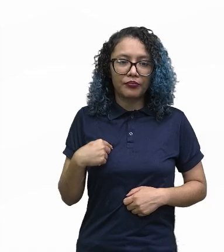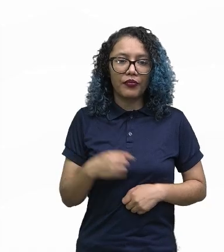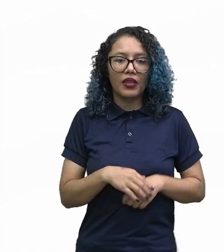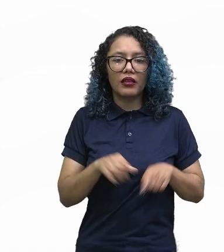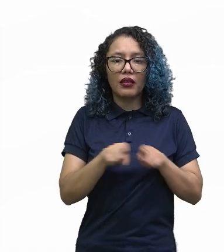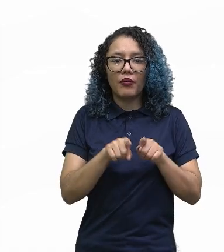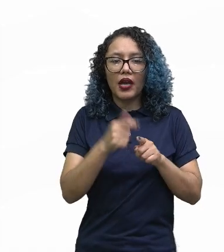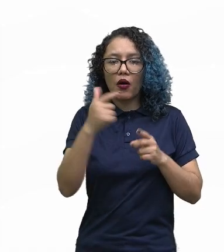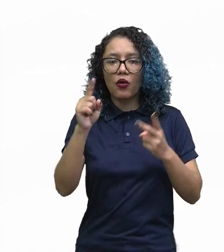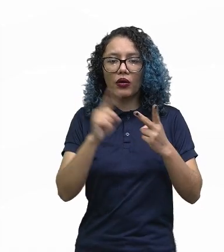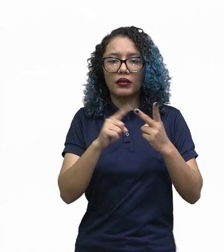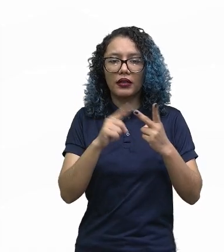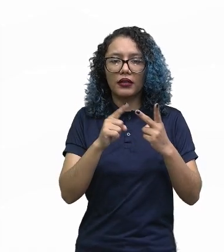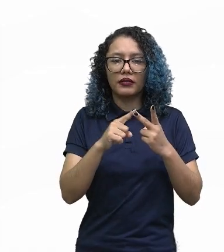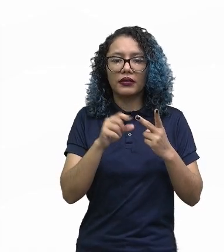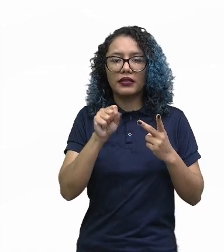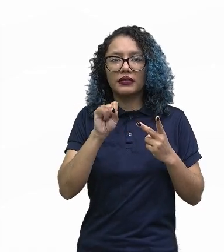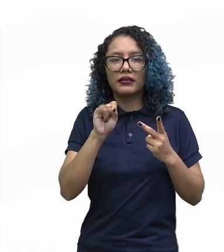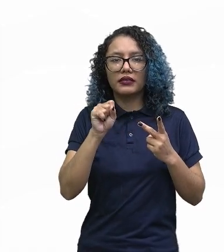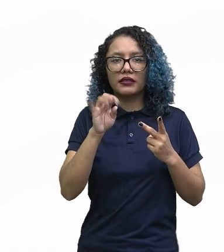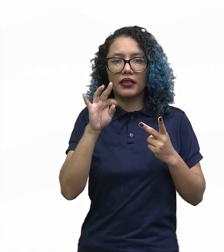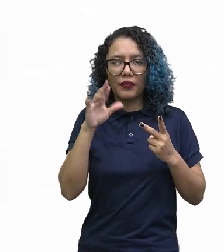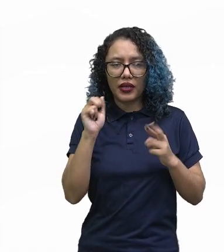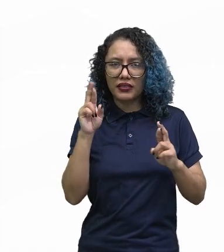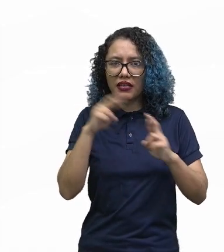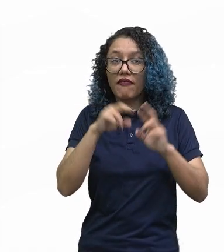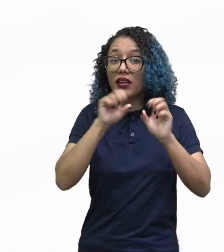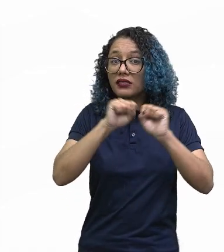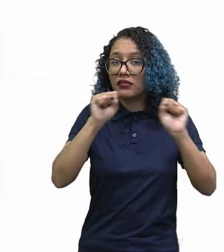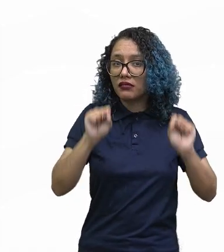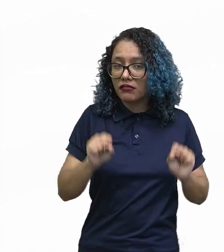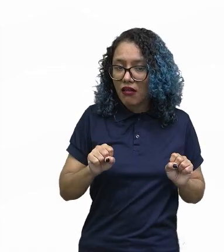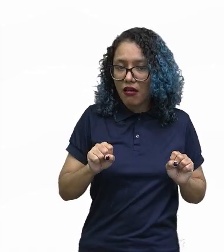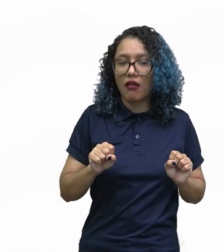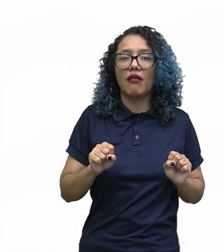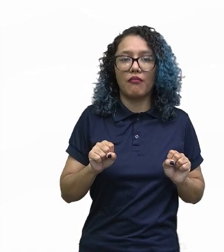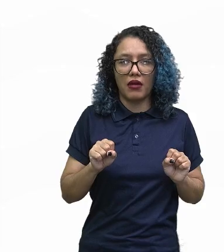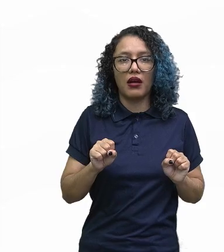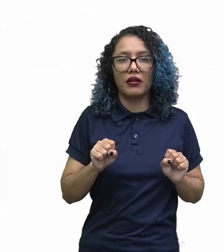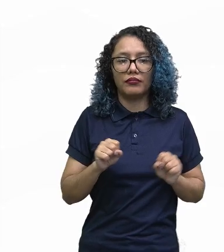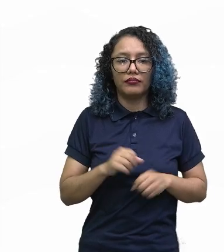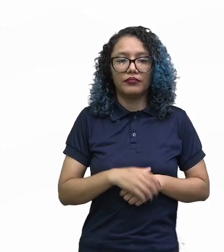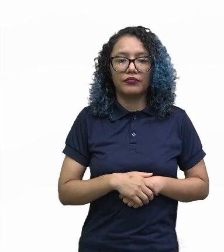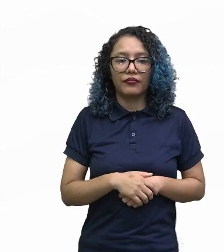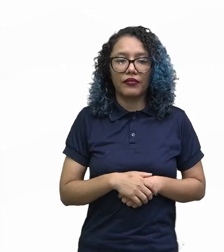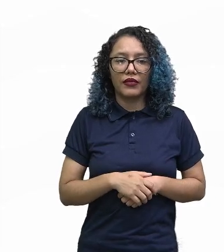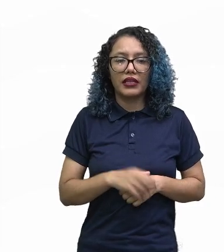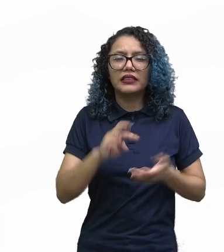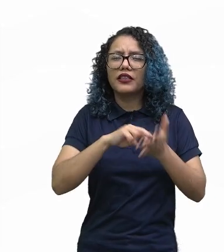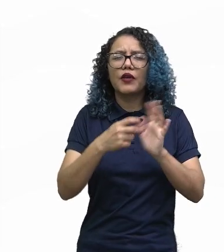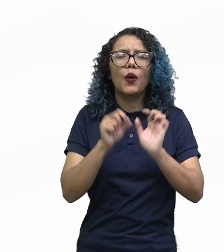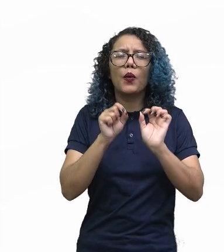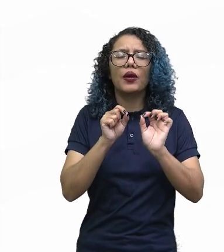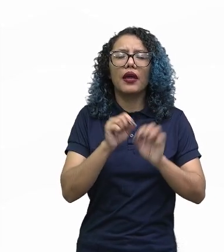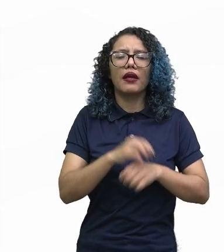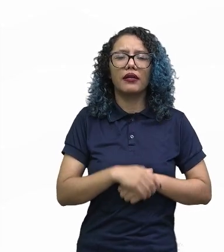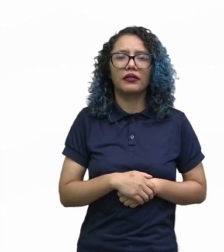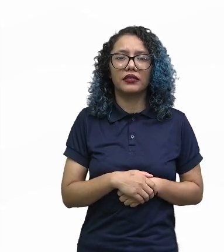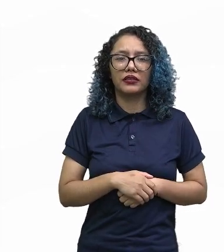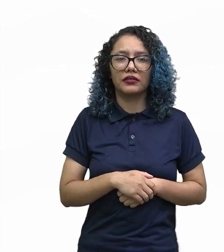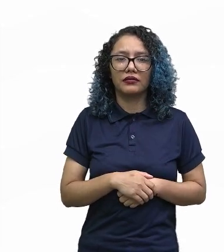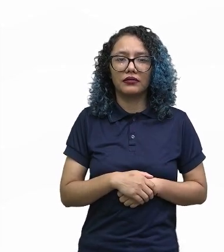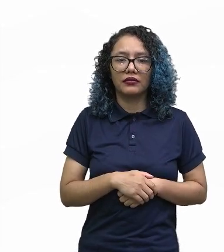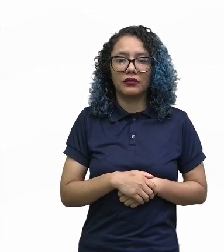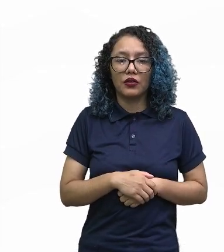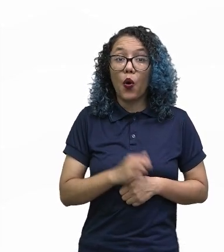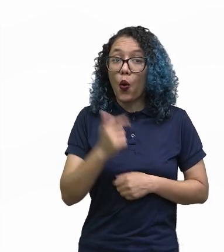Fiquem ligados aí, ó. Sistêmica vem de quê? De sistema, né? Olha aí, então já faz essa relação. Então a gente sabe que essa circulação, ela já